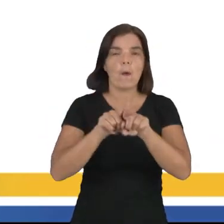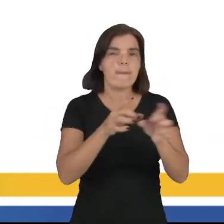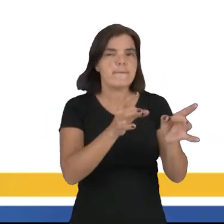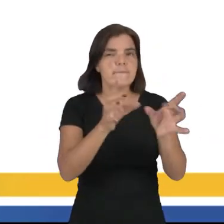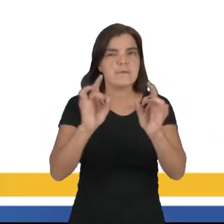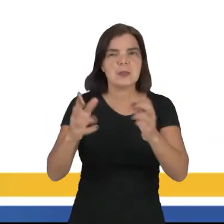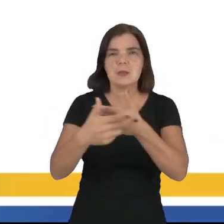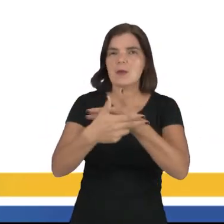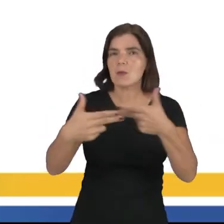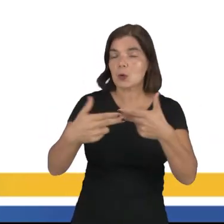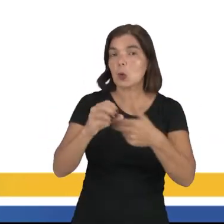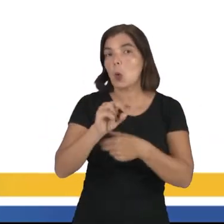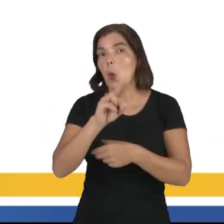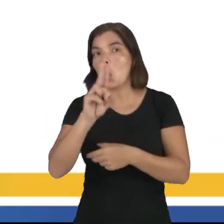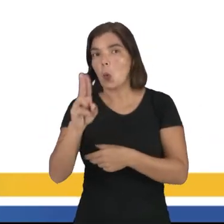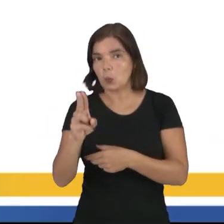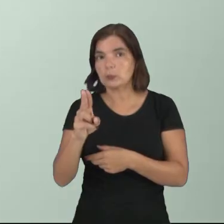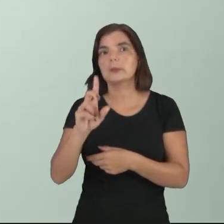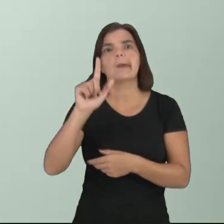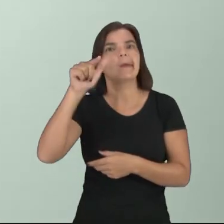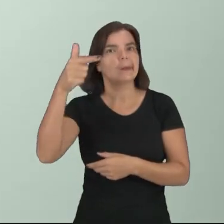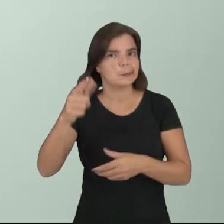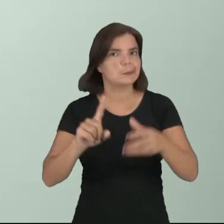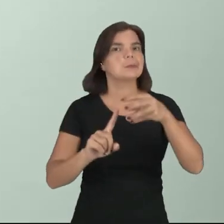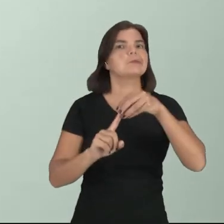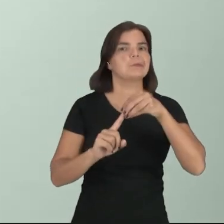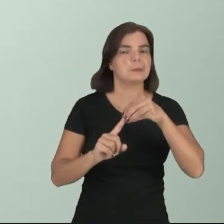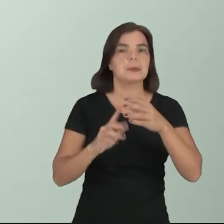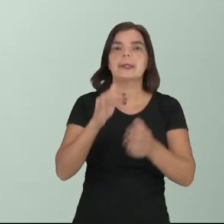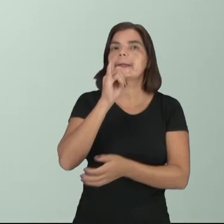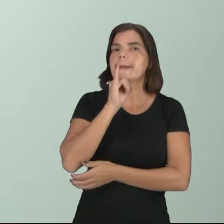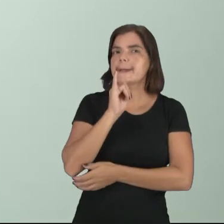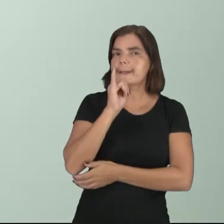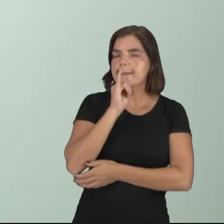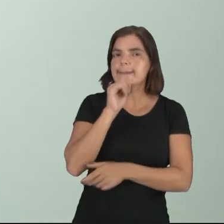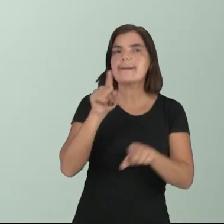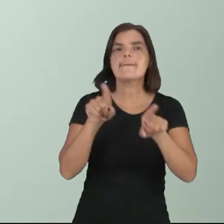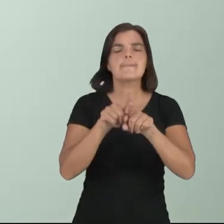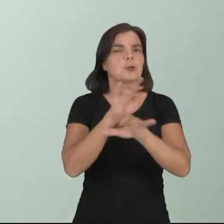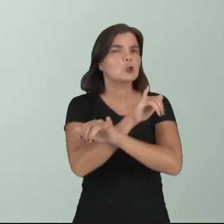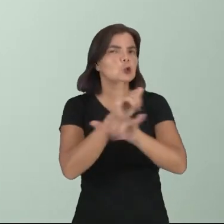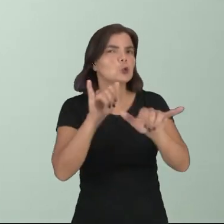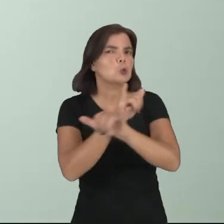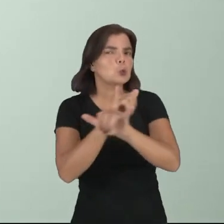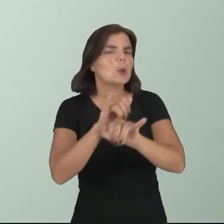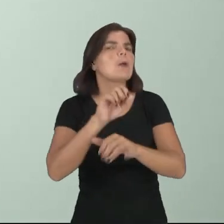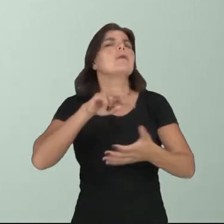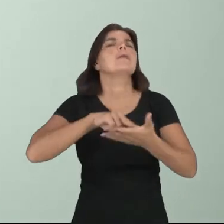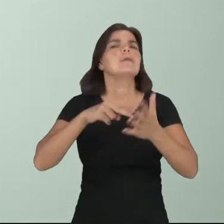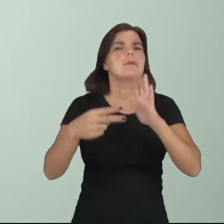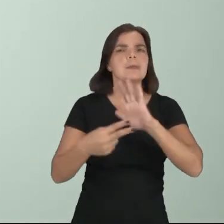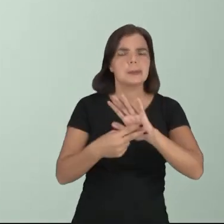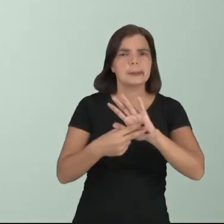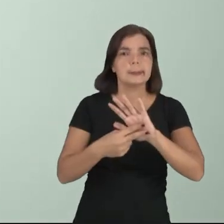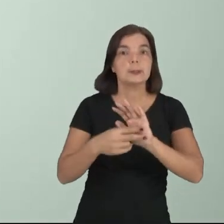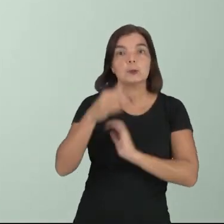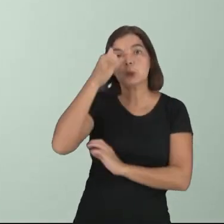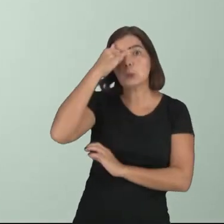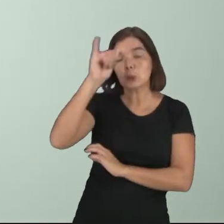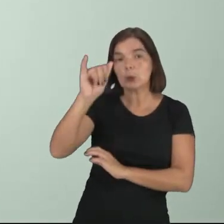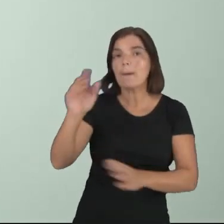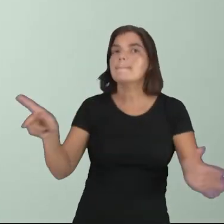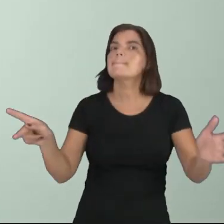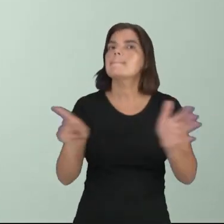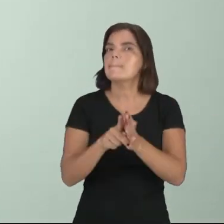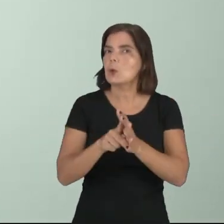ou vender um produto, ou outra intenção. No caso, gente, esse anúncio publicitário, ele veio com uma